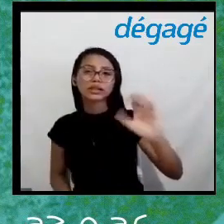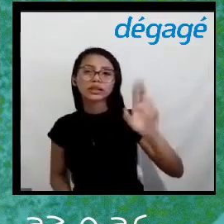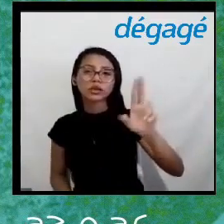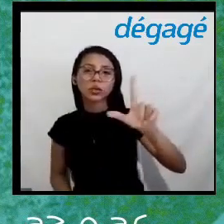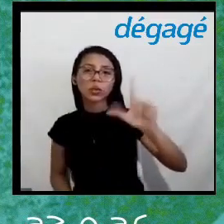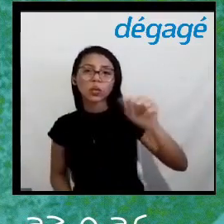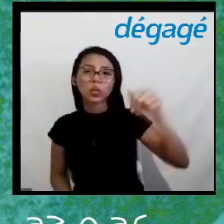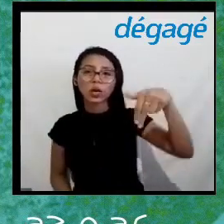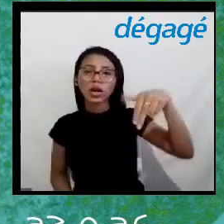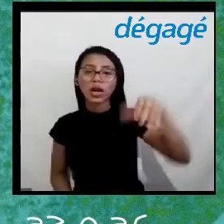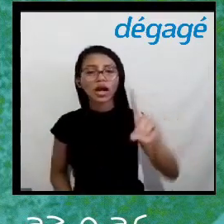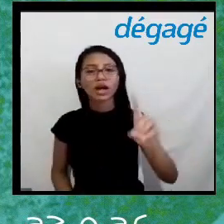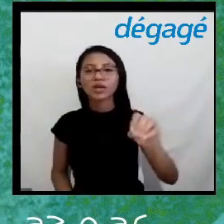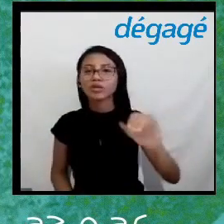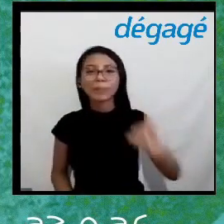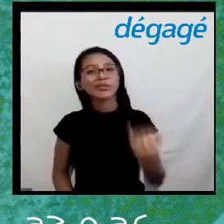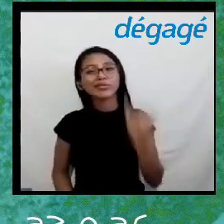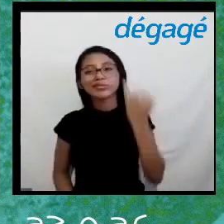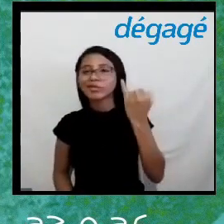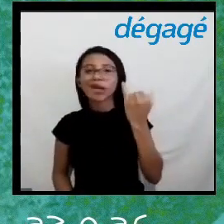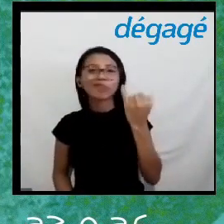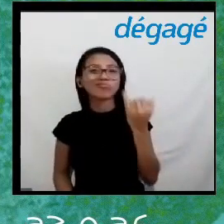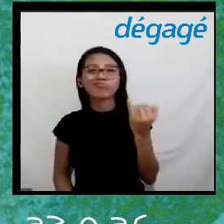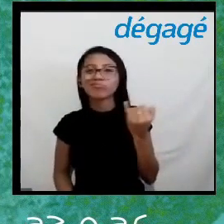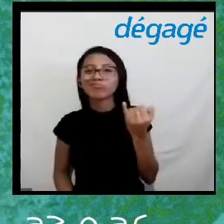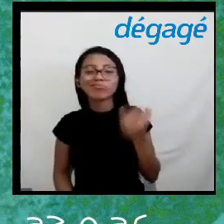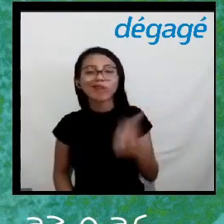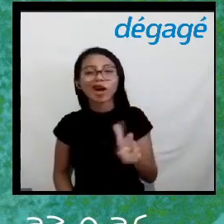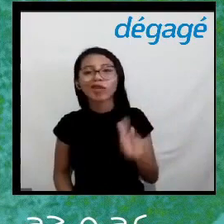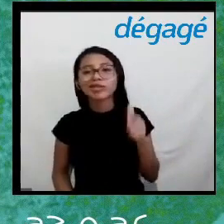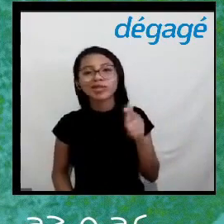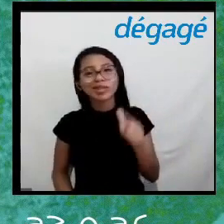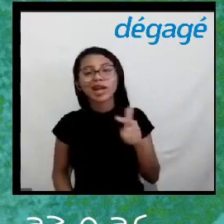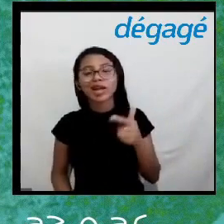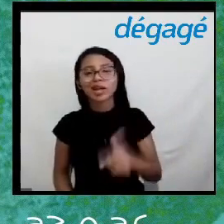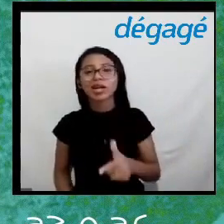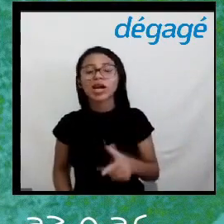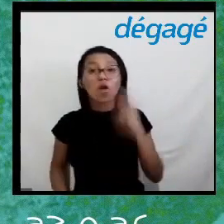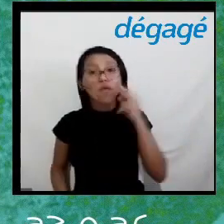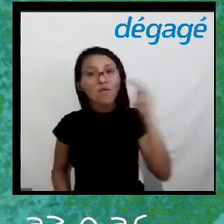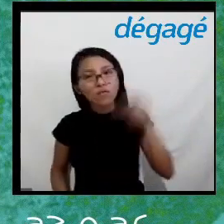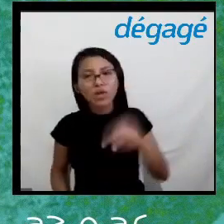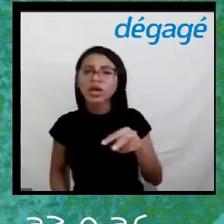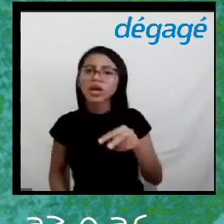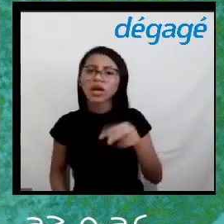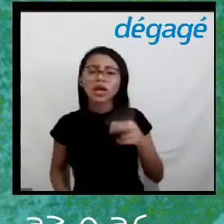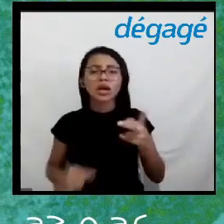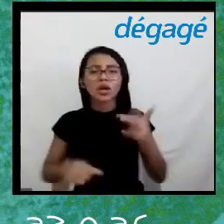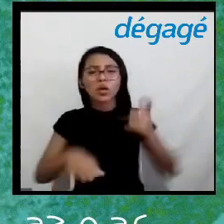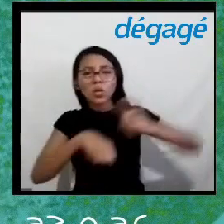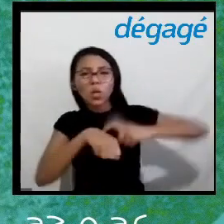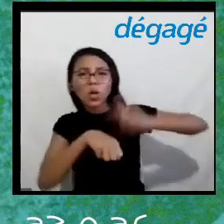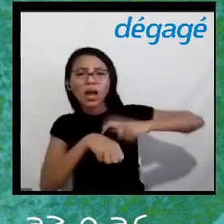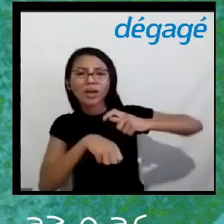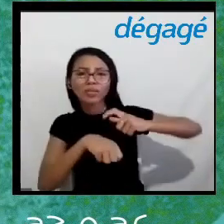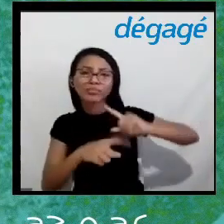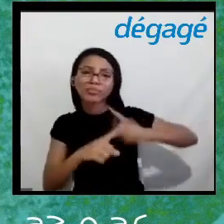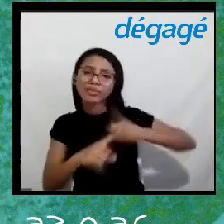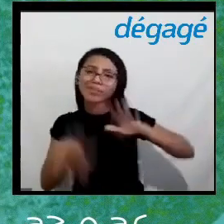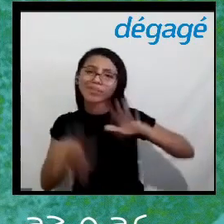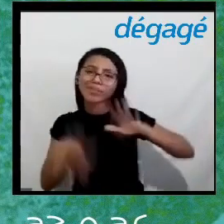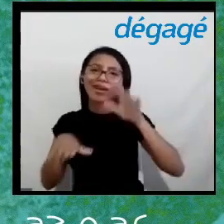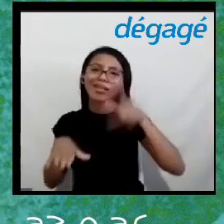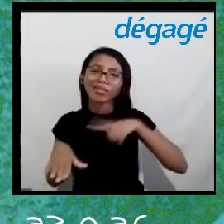fazendo agora um ano, eu cheguei a ver e me informar o horário, porque sempre teve um problema de horário, e